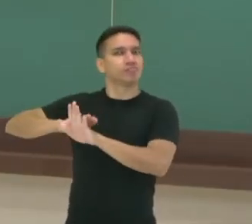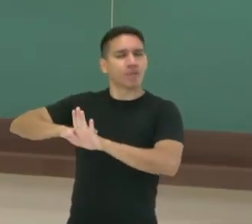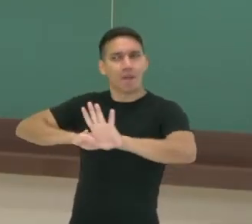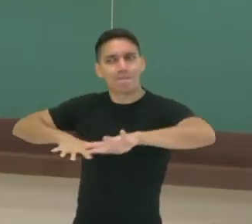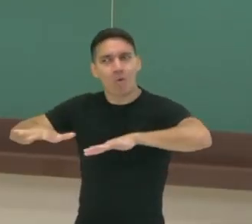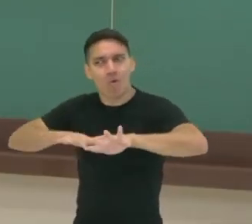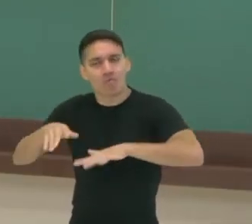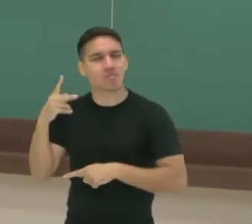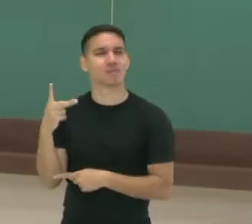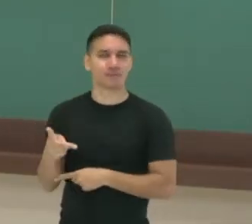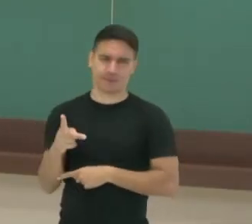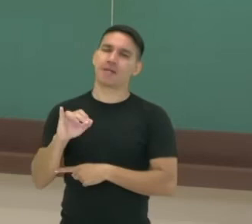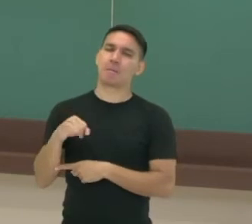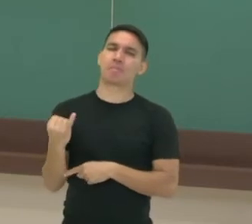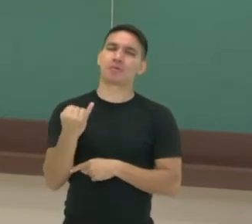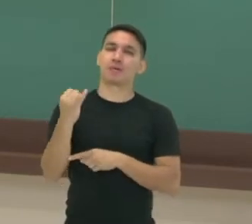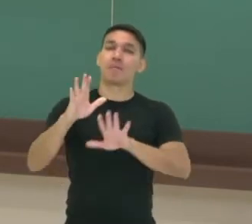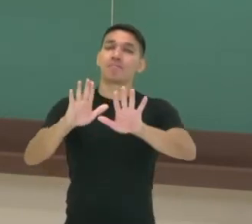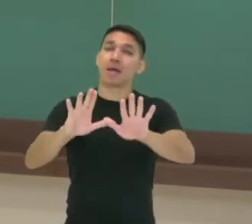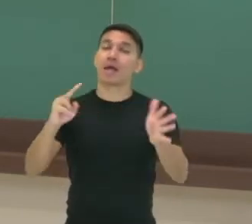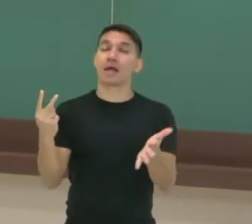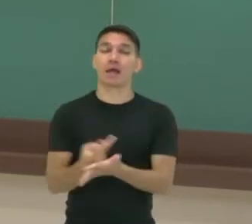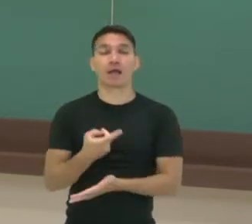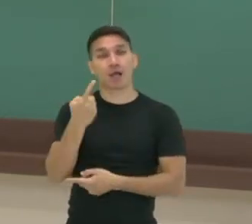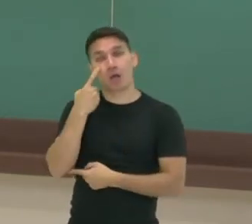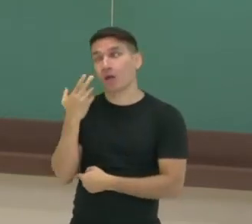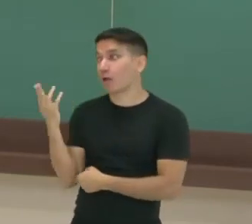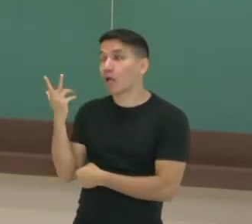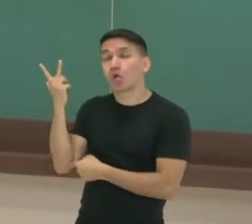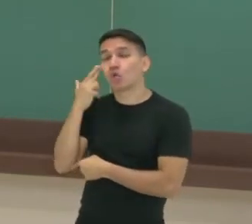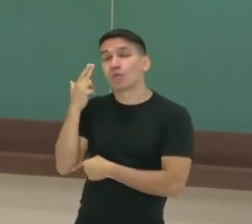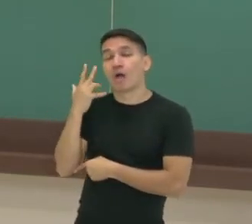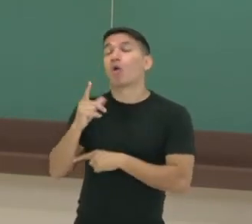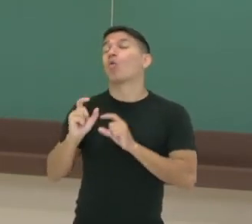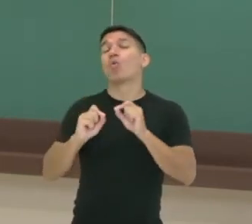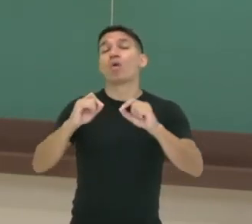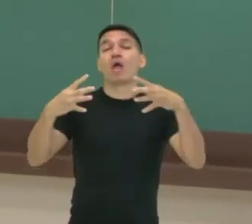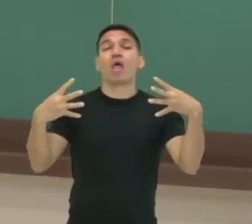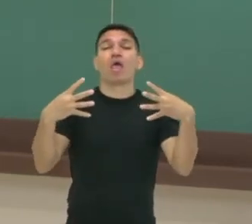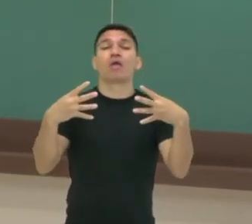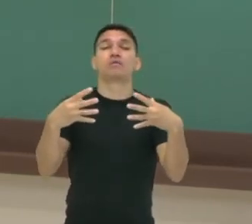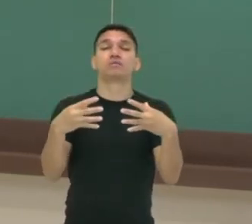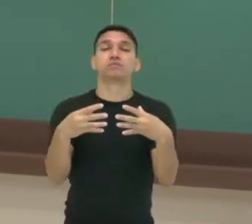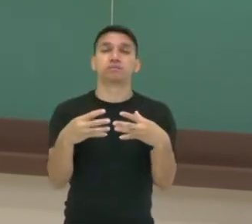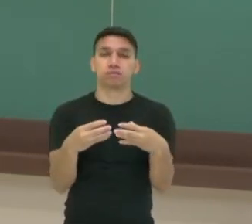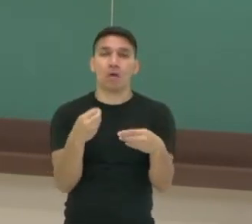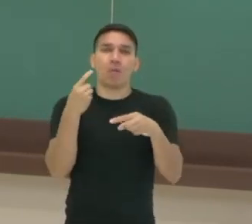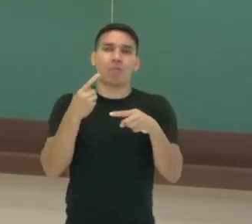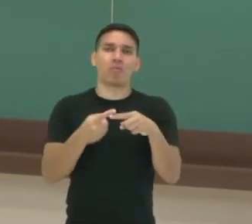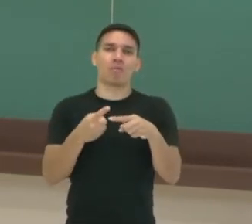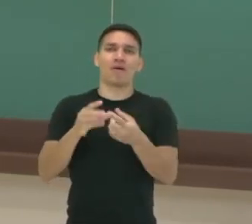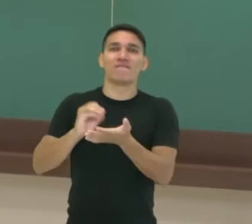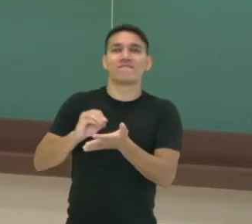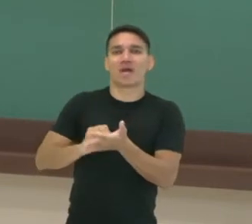mexam. Porém, é muito comum que essa atrofia, por desuso, acometa